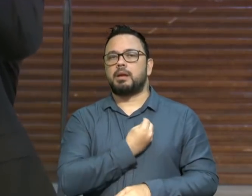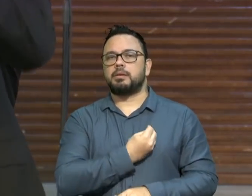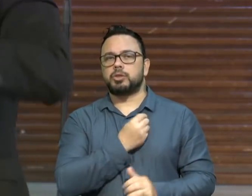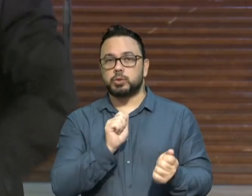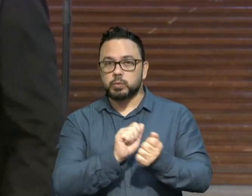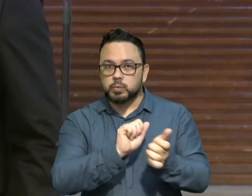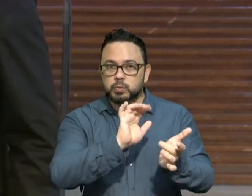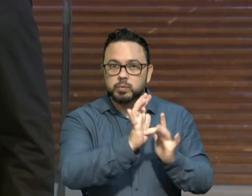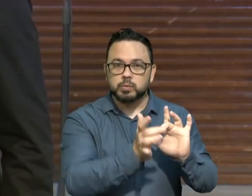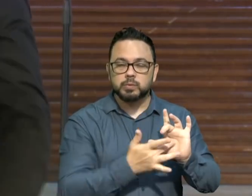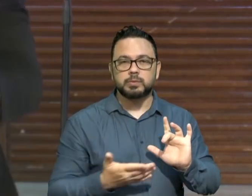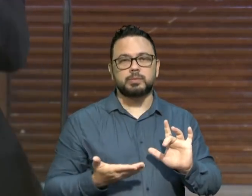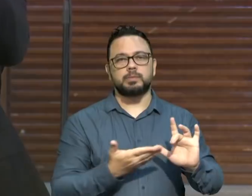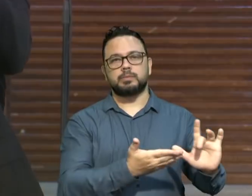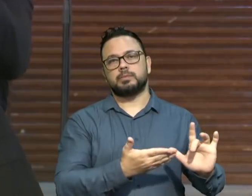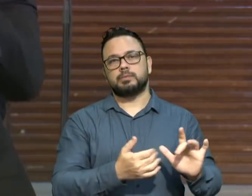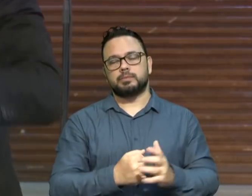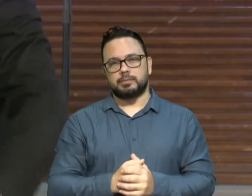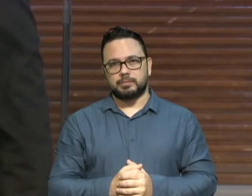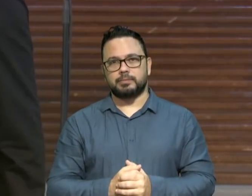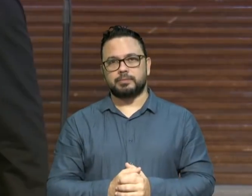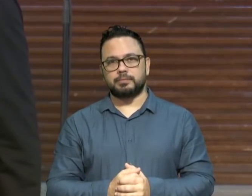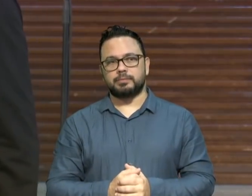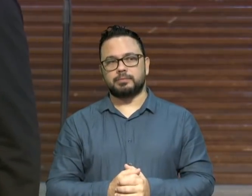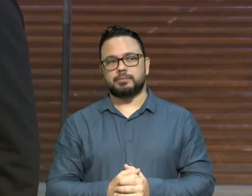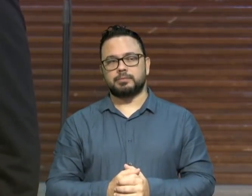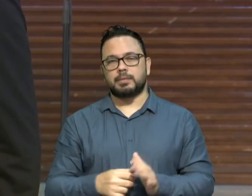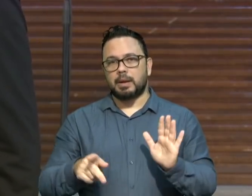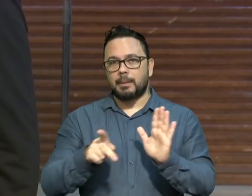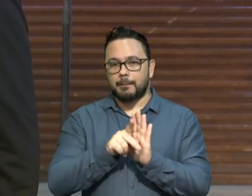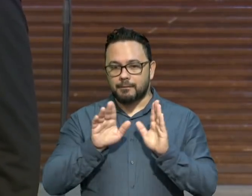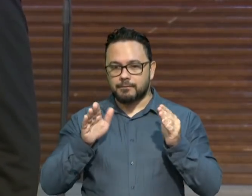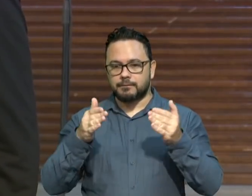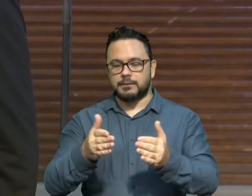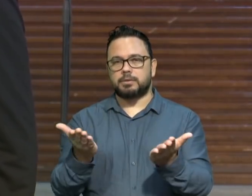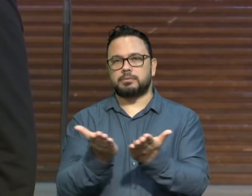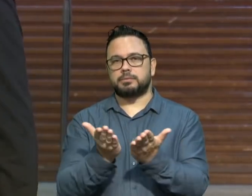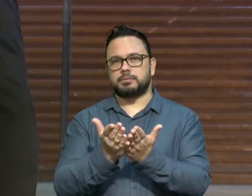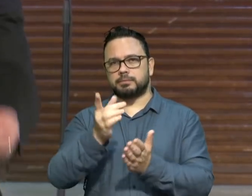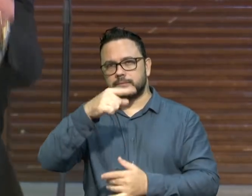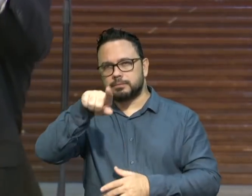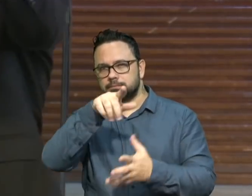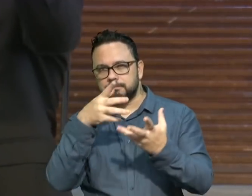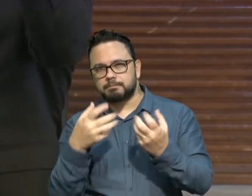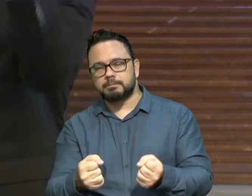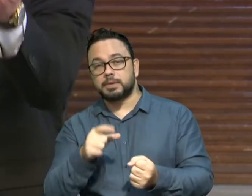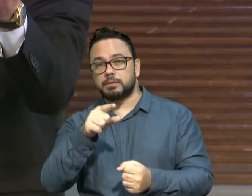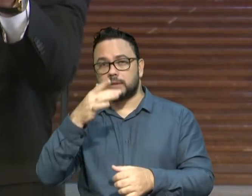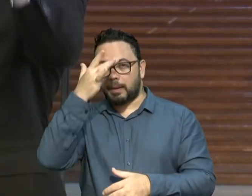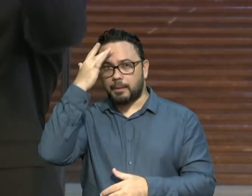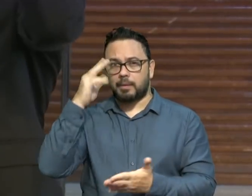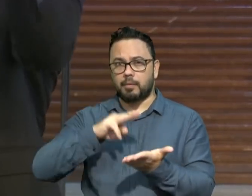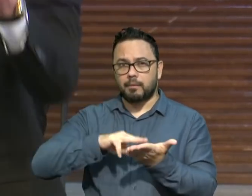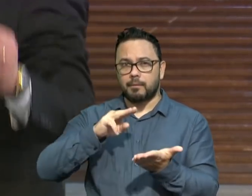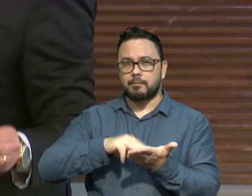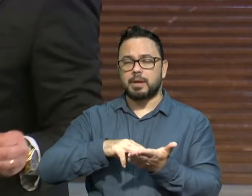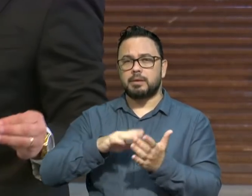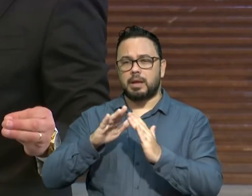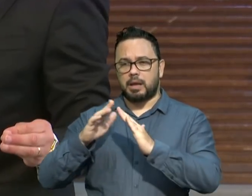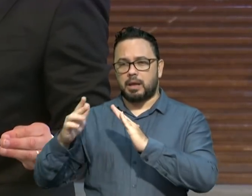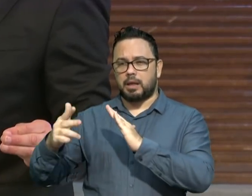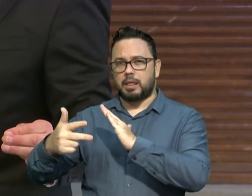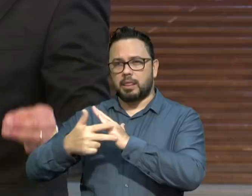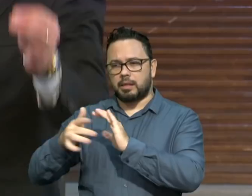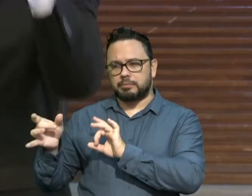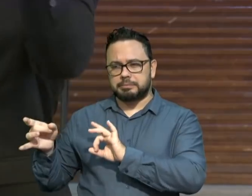viver com cristo eternamente e esse é o chamado do Evangelho Aceite se você é um membro que se afastou da igreja se afastou